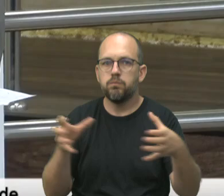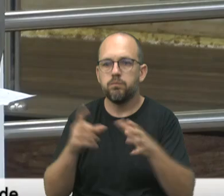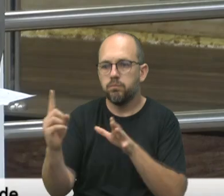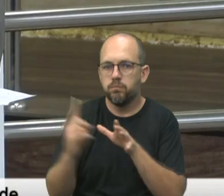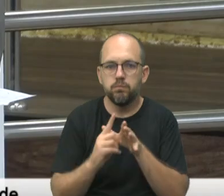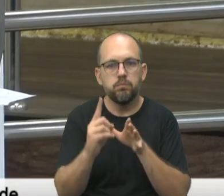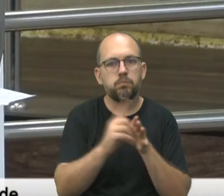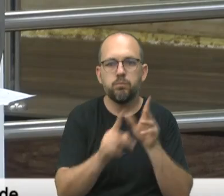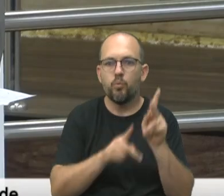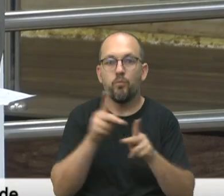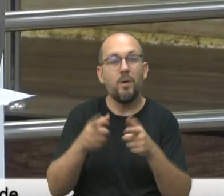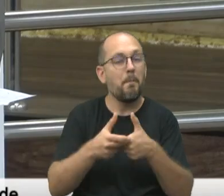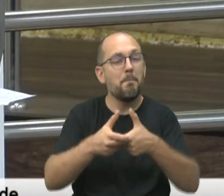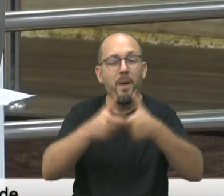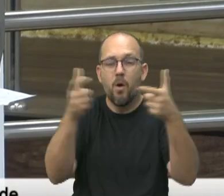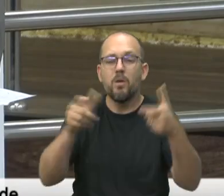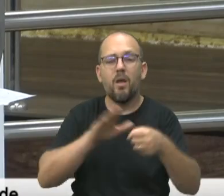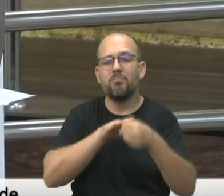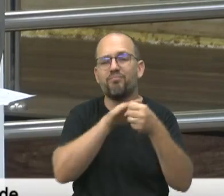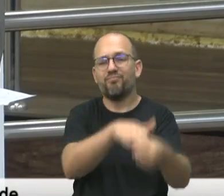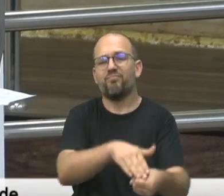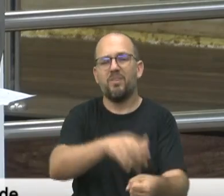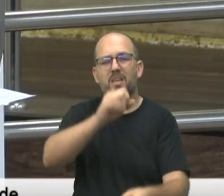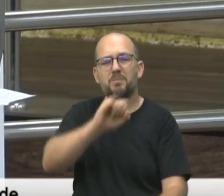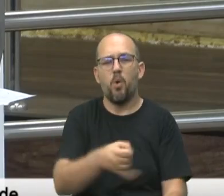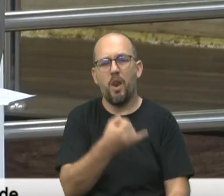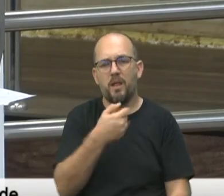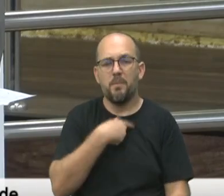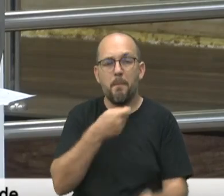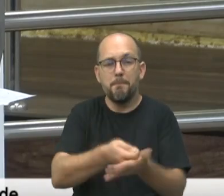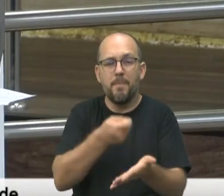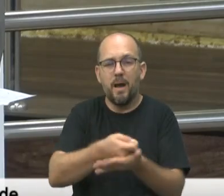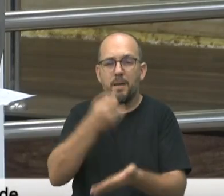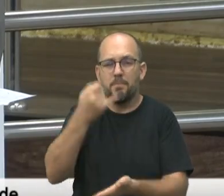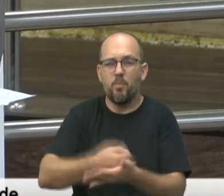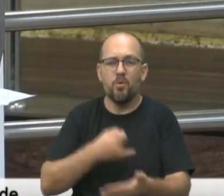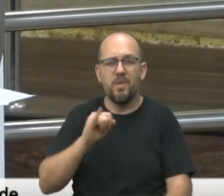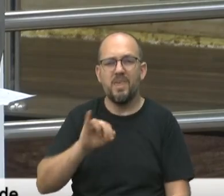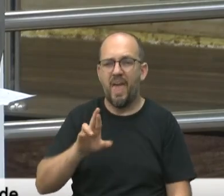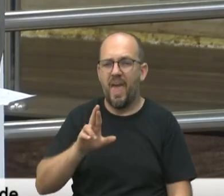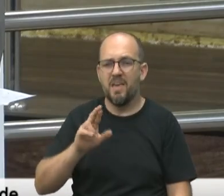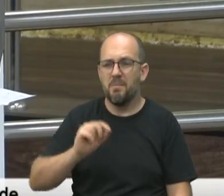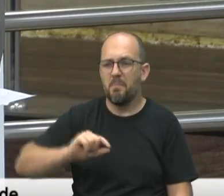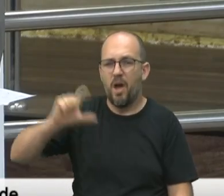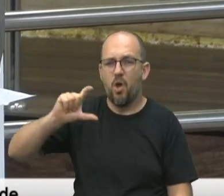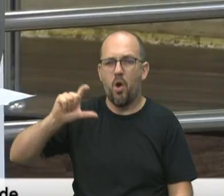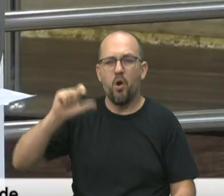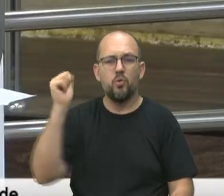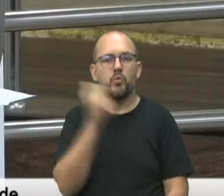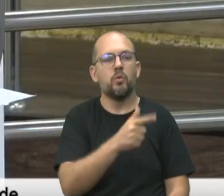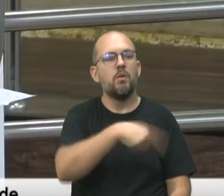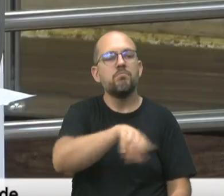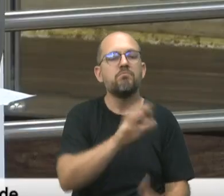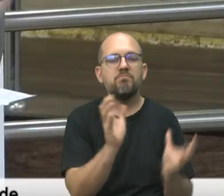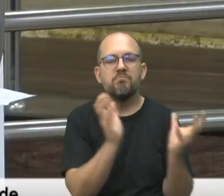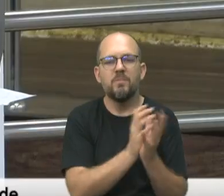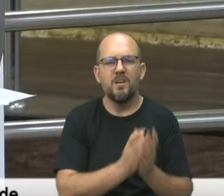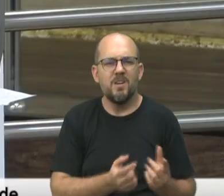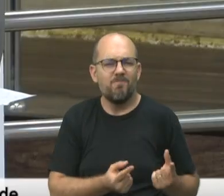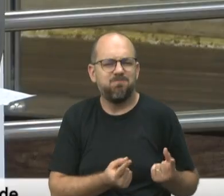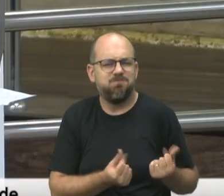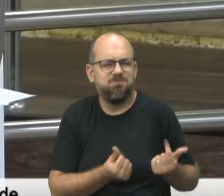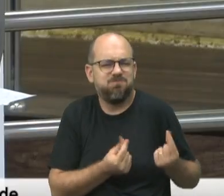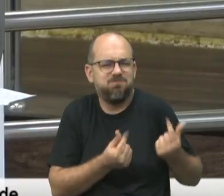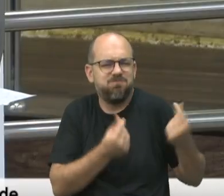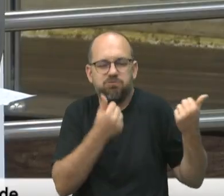majoritariamente é oprimido, é explorado, paga um imposto de renda maior do que uma meia dúzia de gente que é